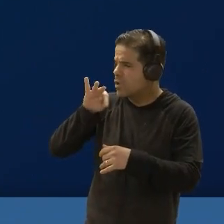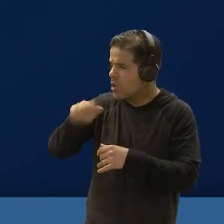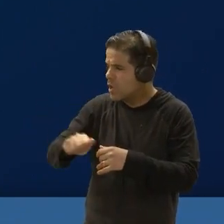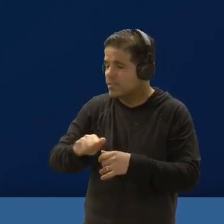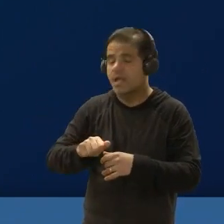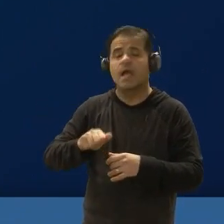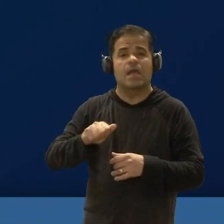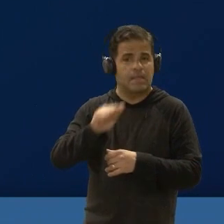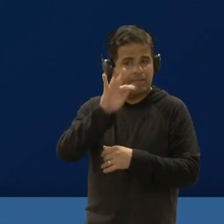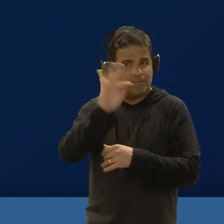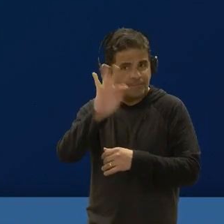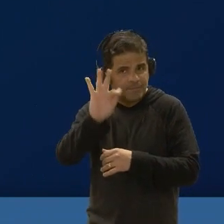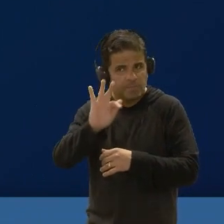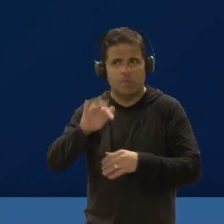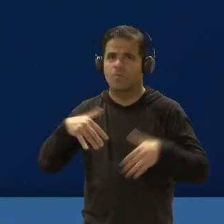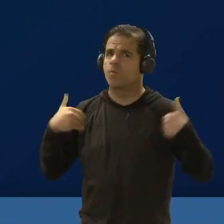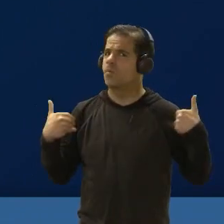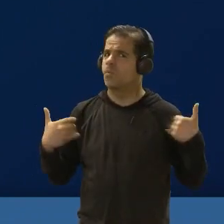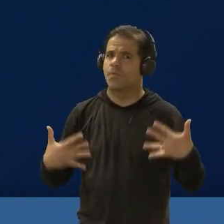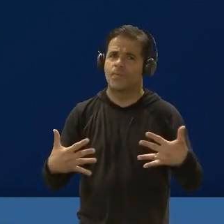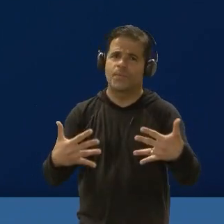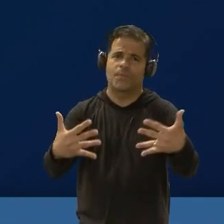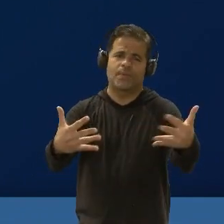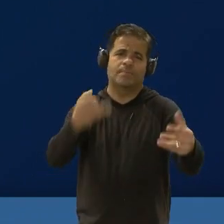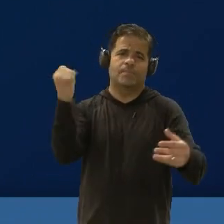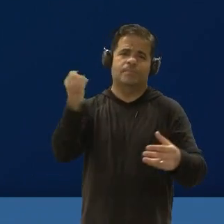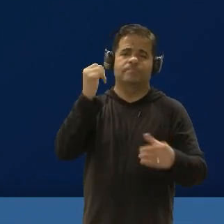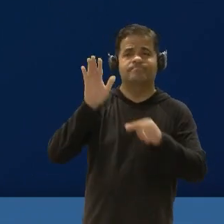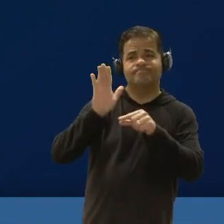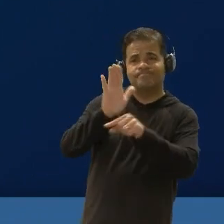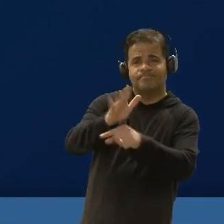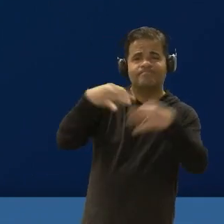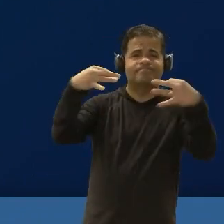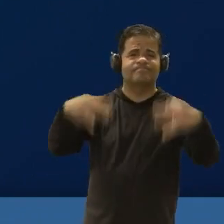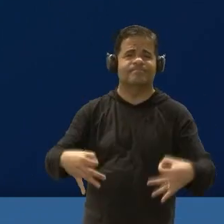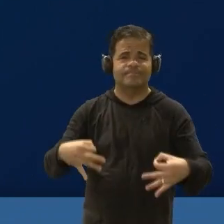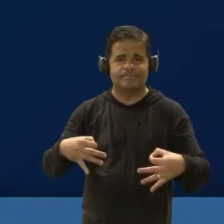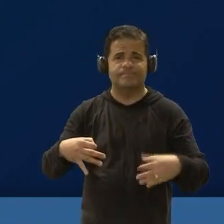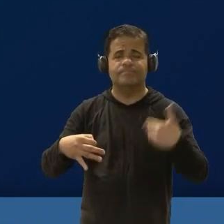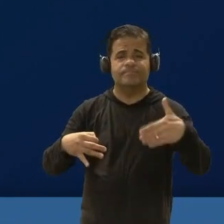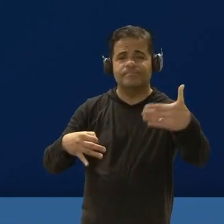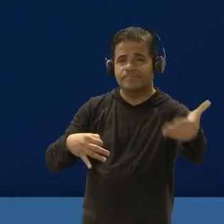E essas fibras são importantíssimas para a saúde e adequada da microbiota.